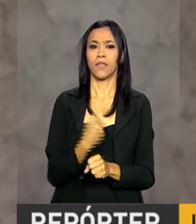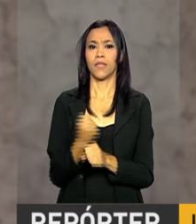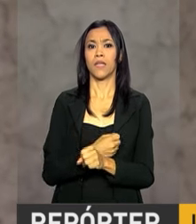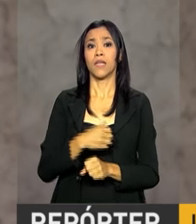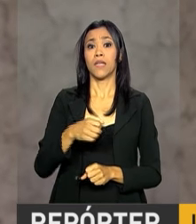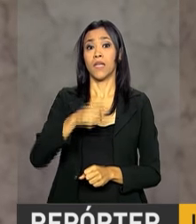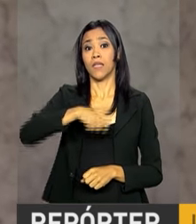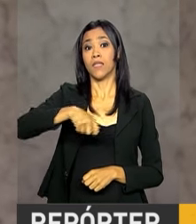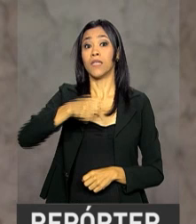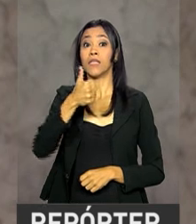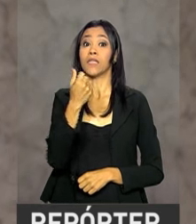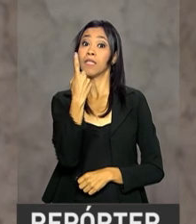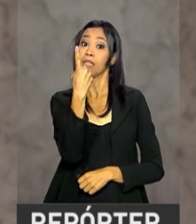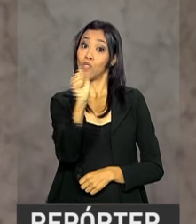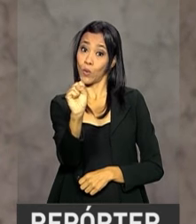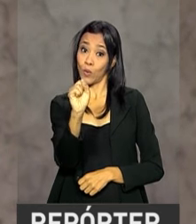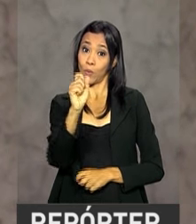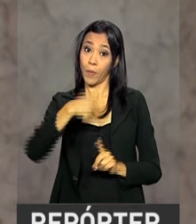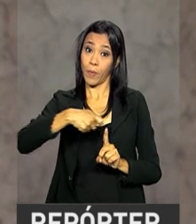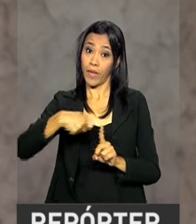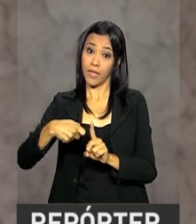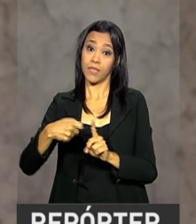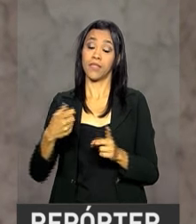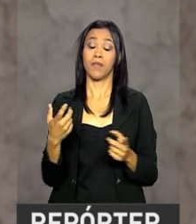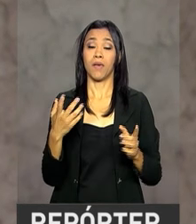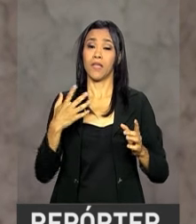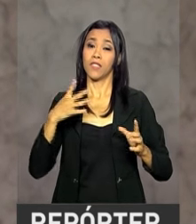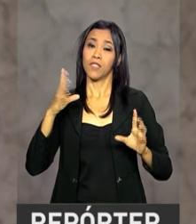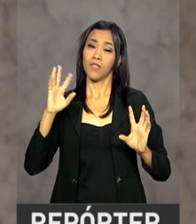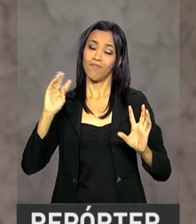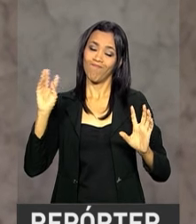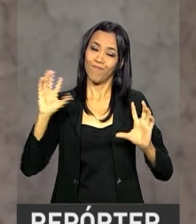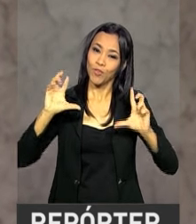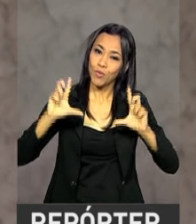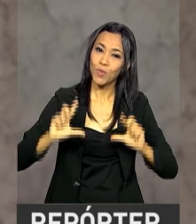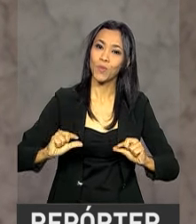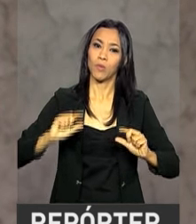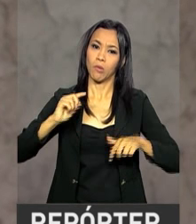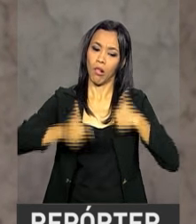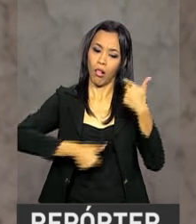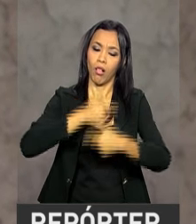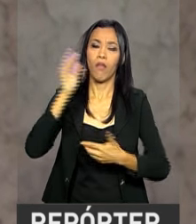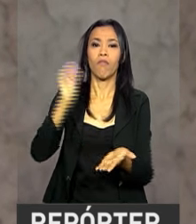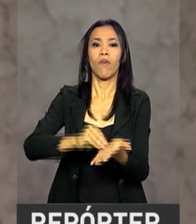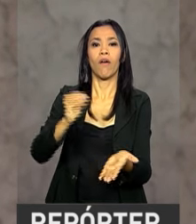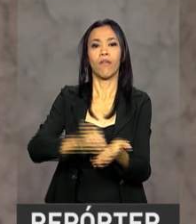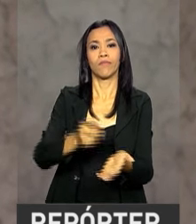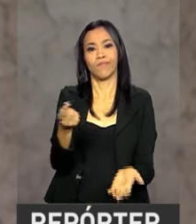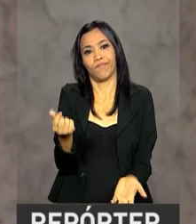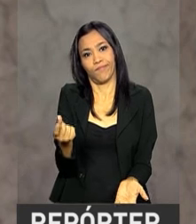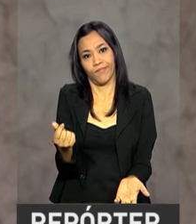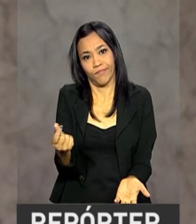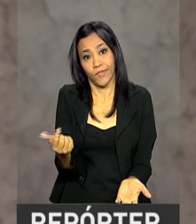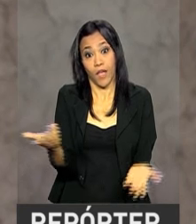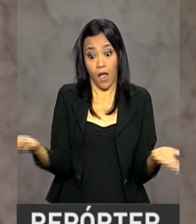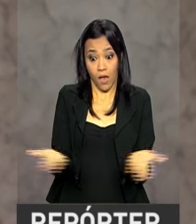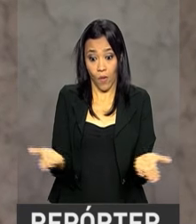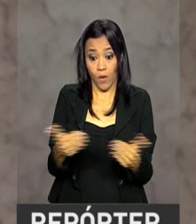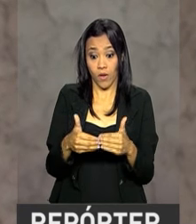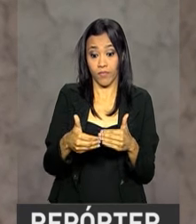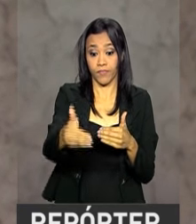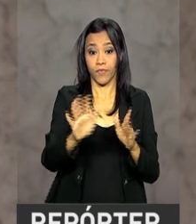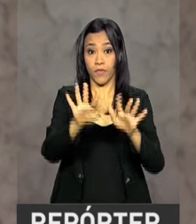18 meses, mas tivemos que diminuir o ritmo justamente por falta de recurso. Mas agora a previsão é